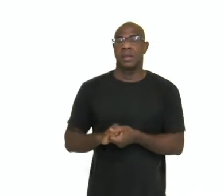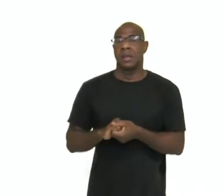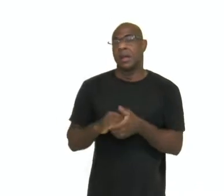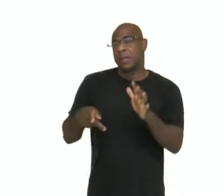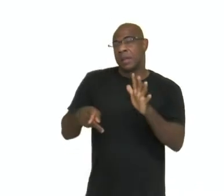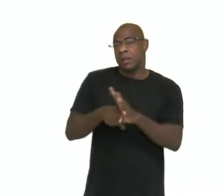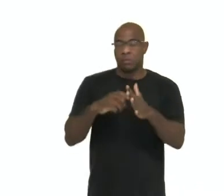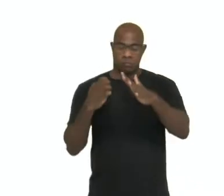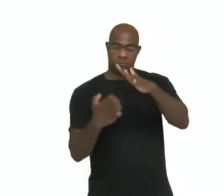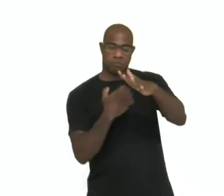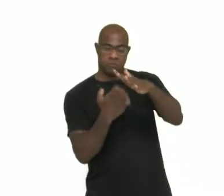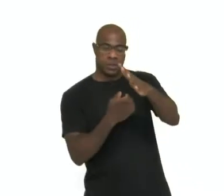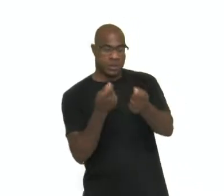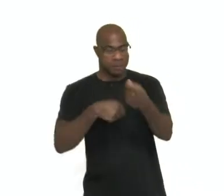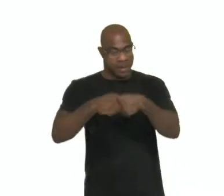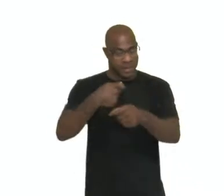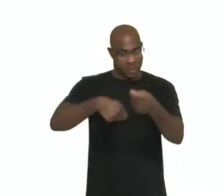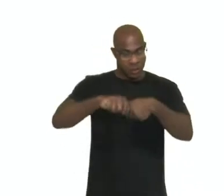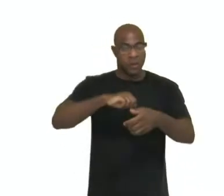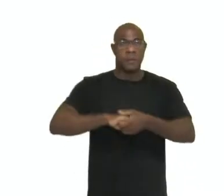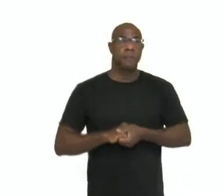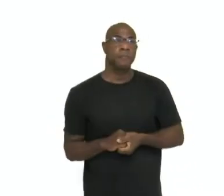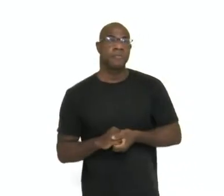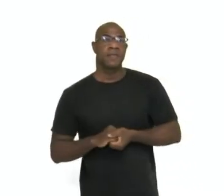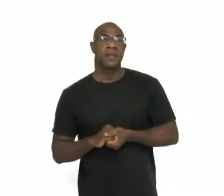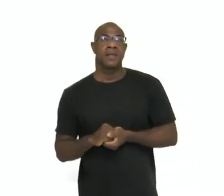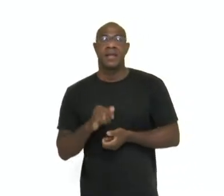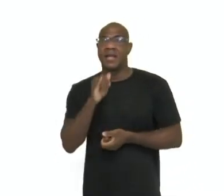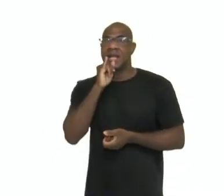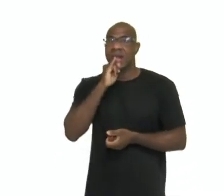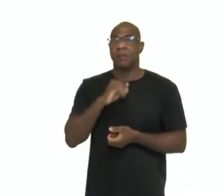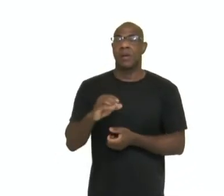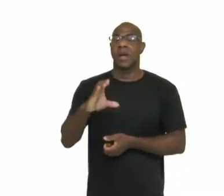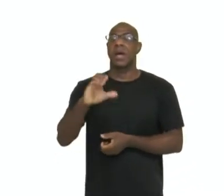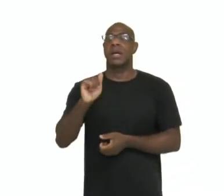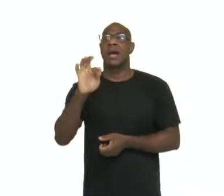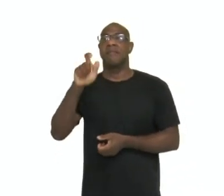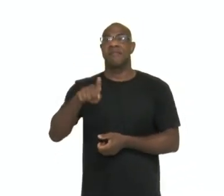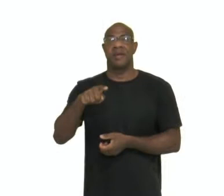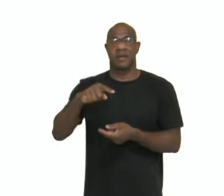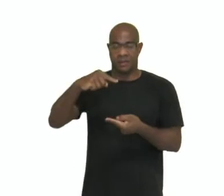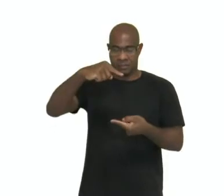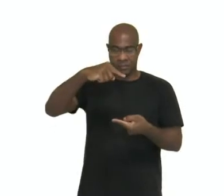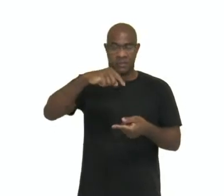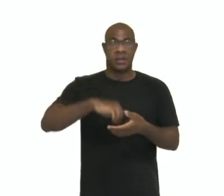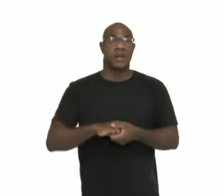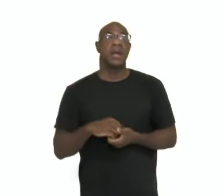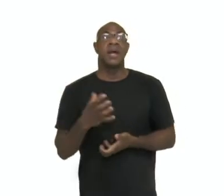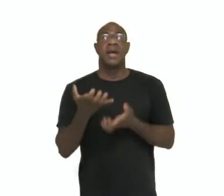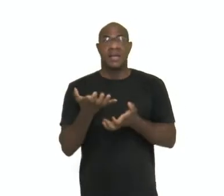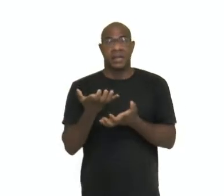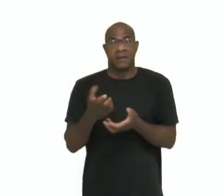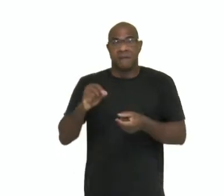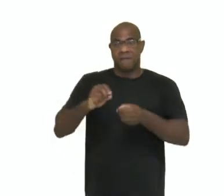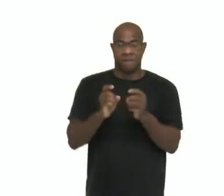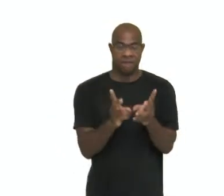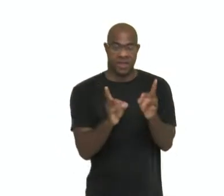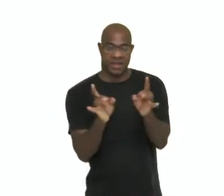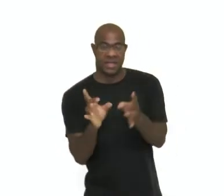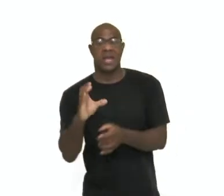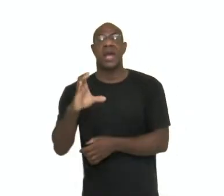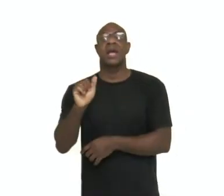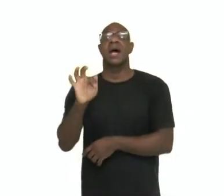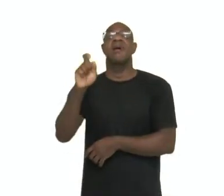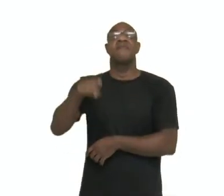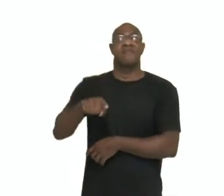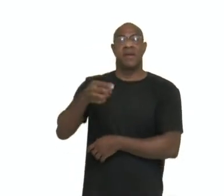uma empreendedora. Se for uma apreciadora de cafés e pretende abrir um café, para isso precisa saber